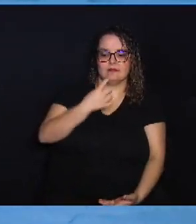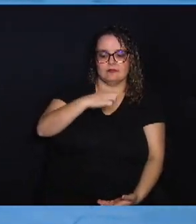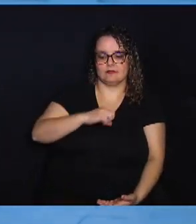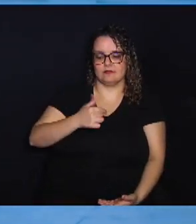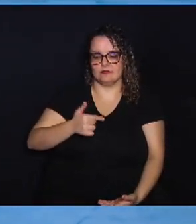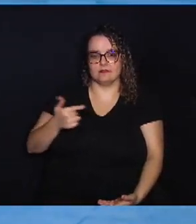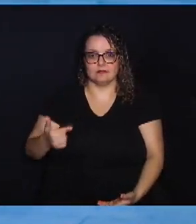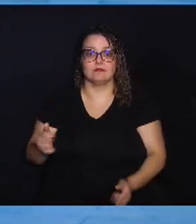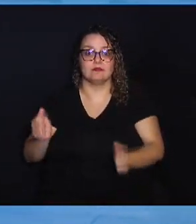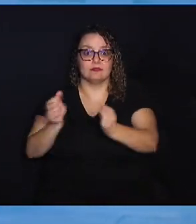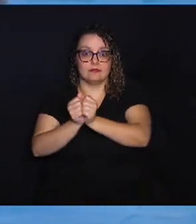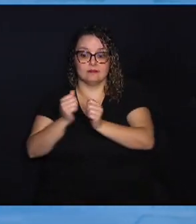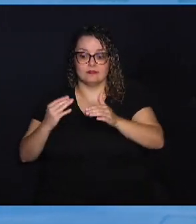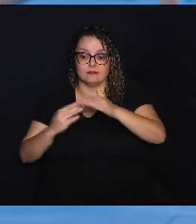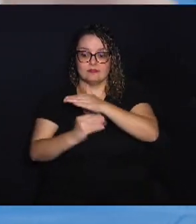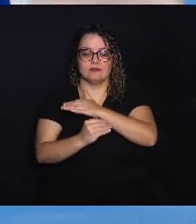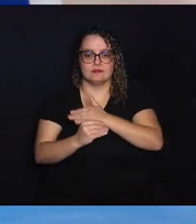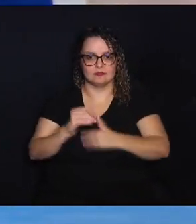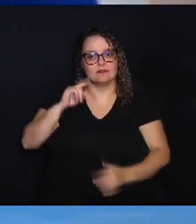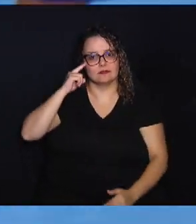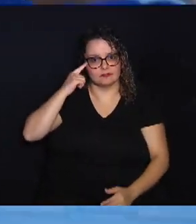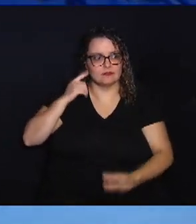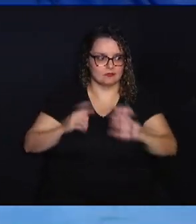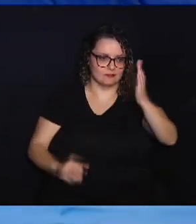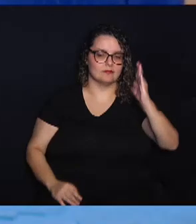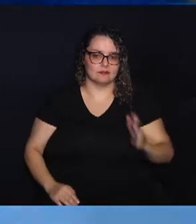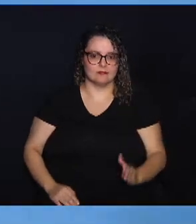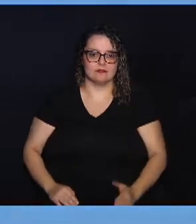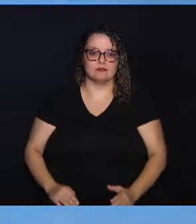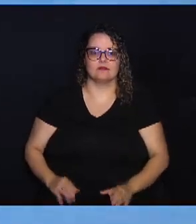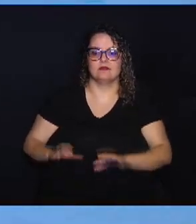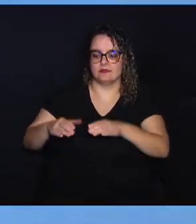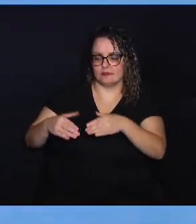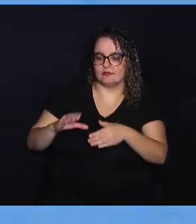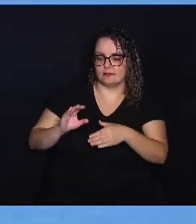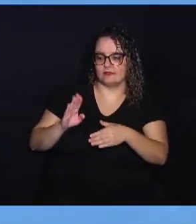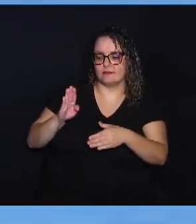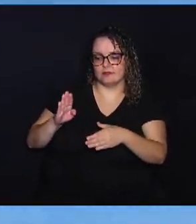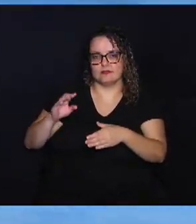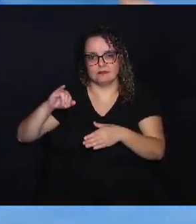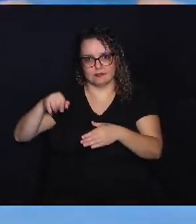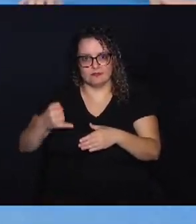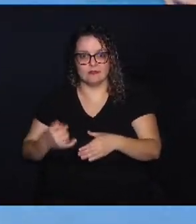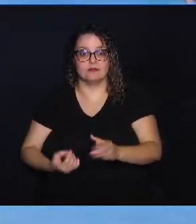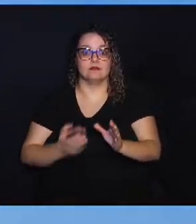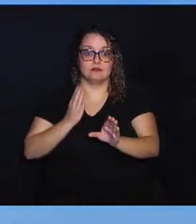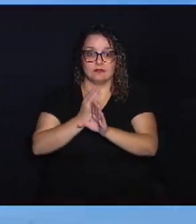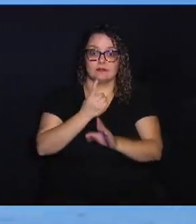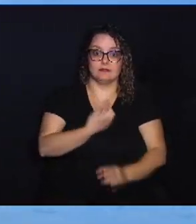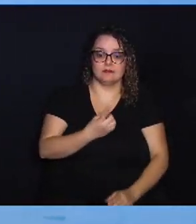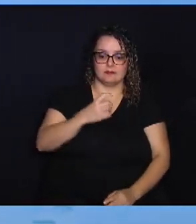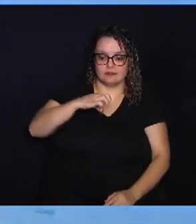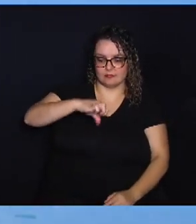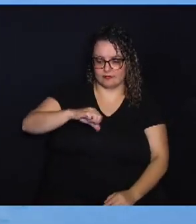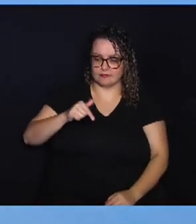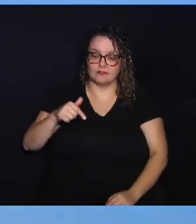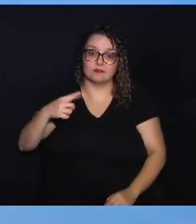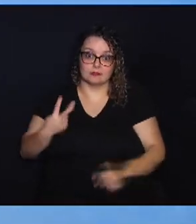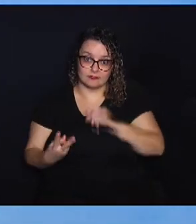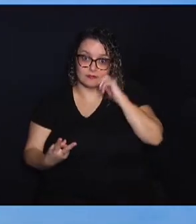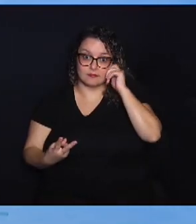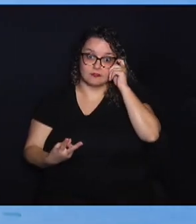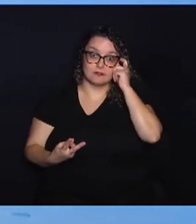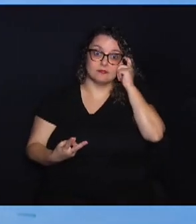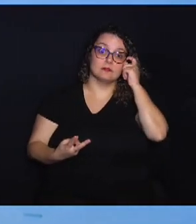a imigração japonesa, e a CBJ, que é a Confederação Brasileira de Judô, foi reconhecida em 1972. Então, desde lá, a gente